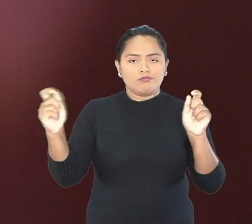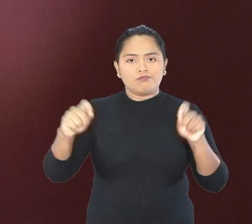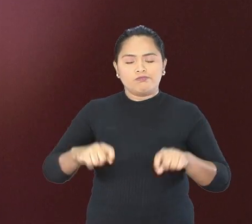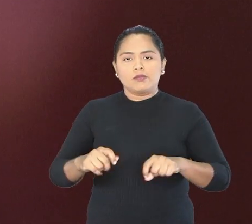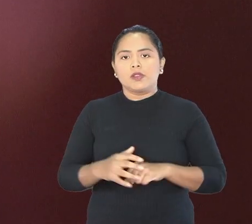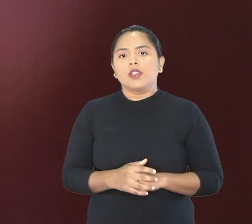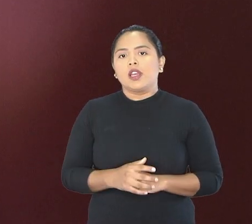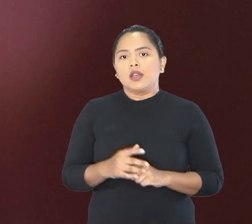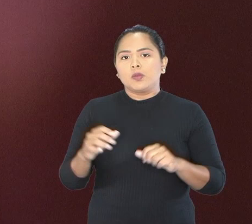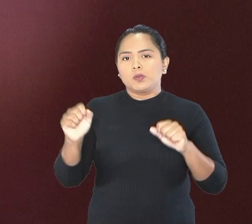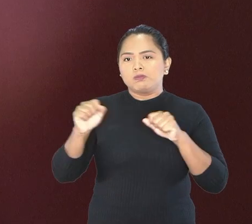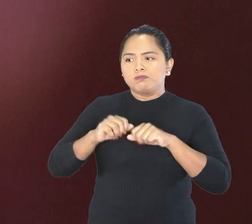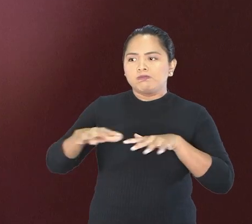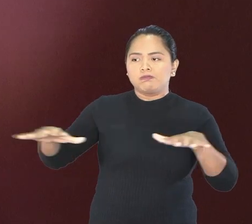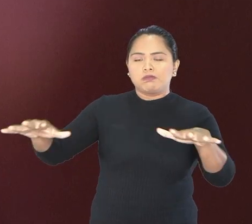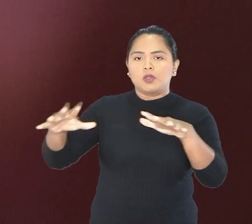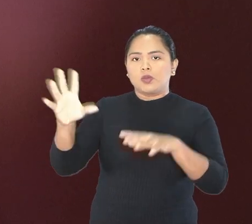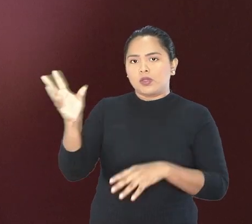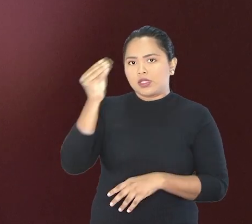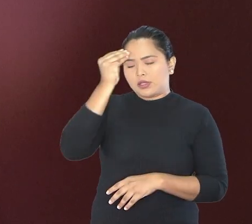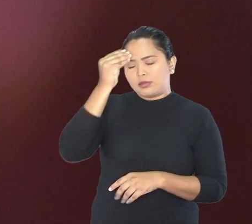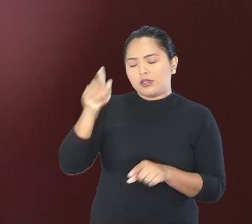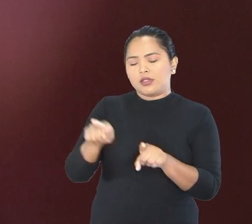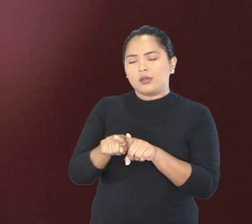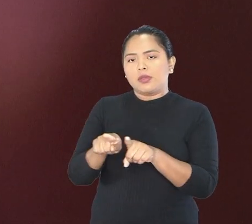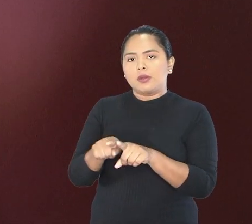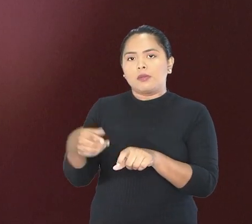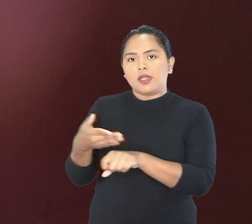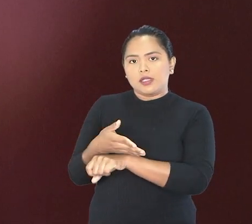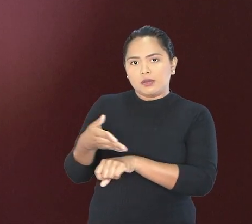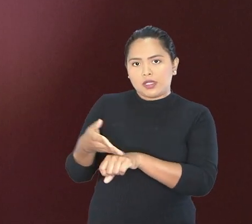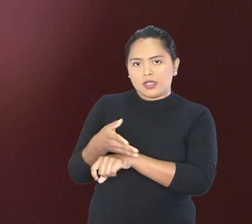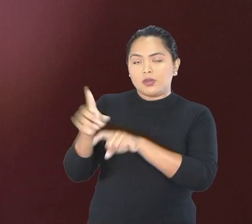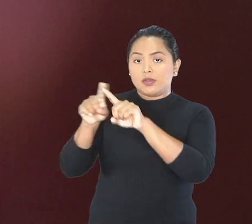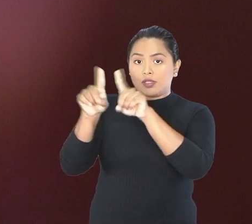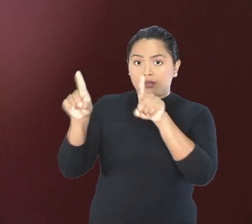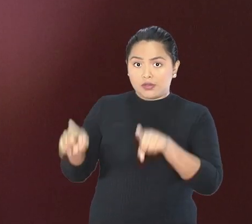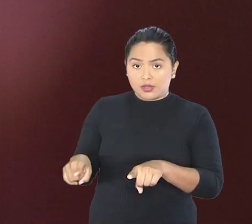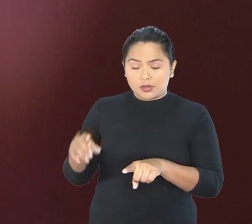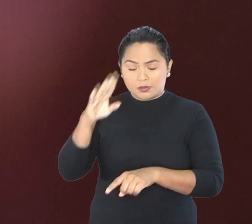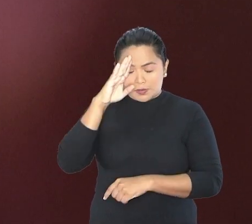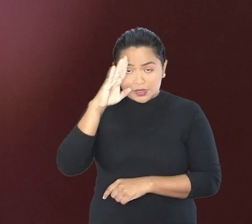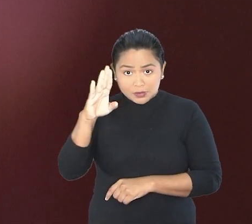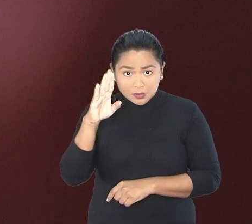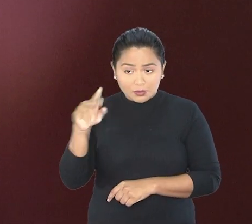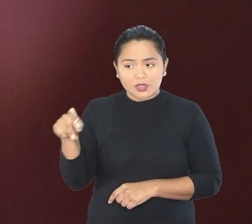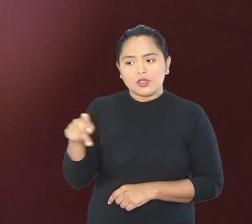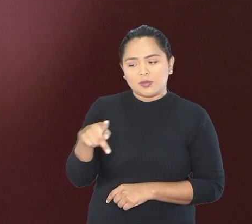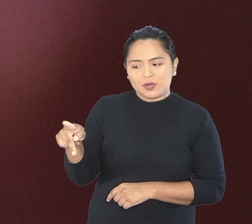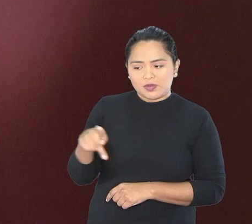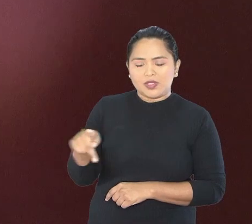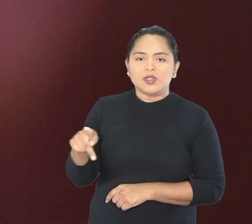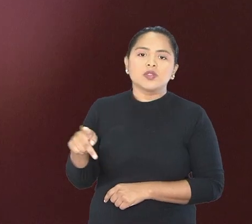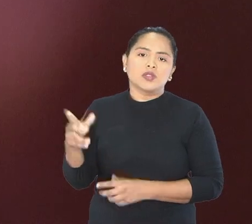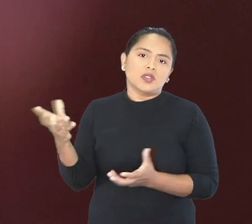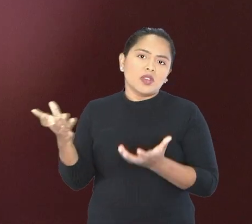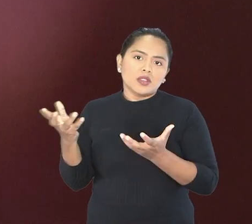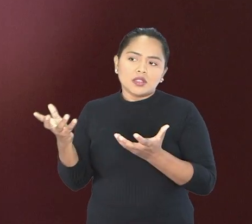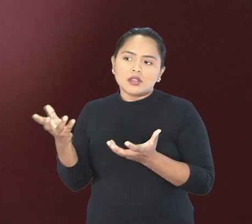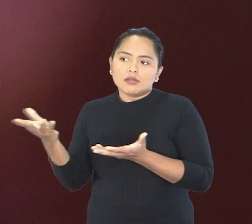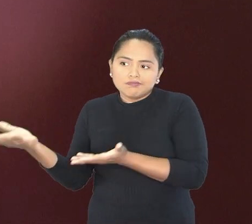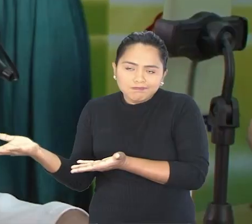de a gente poder passar esse conhecimento e da participação dos servidores, principalmente os docentes, que a gente quer atrair esse público para fazer